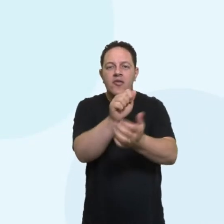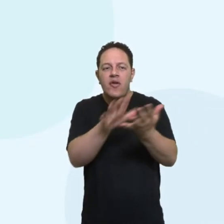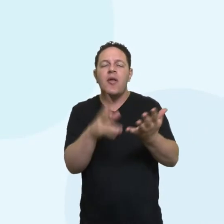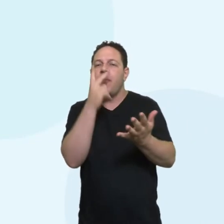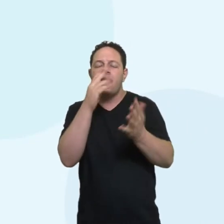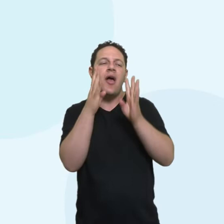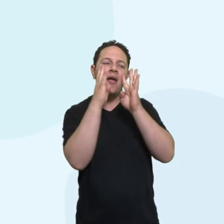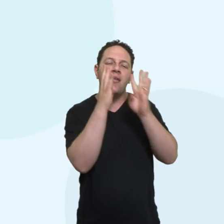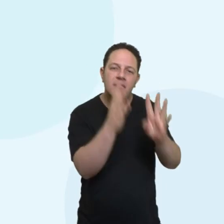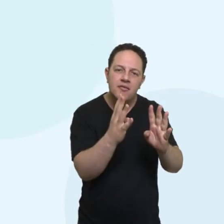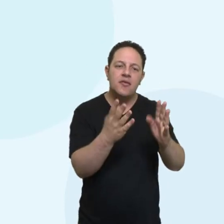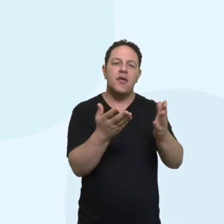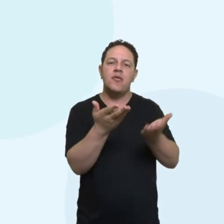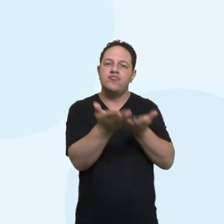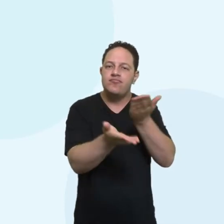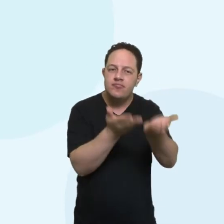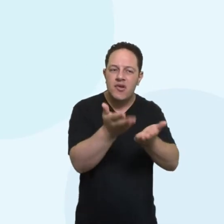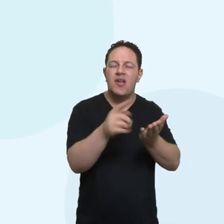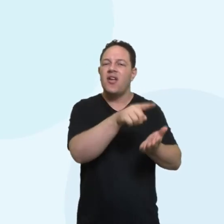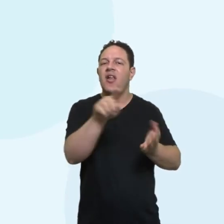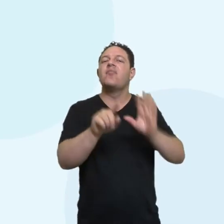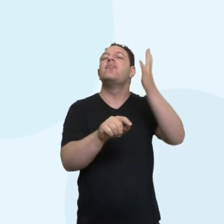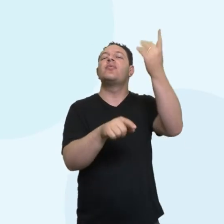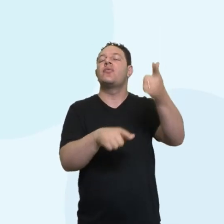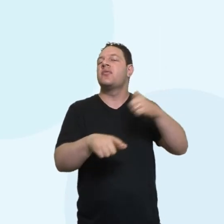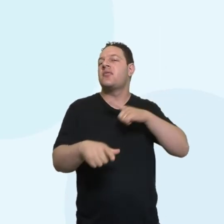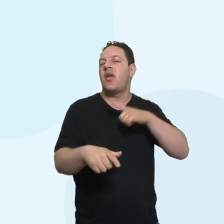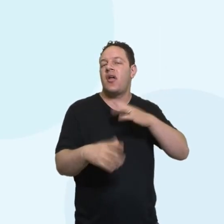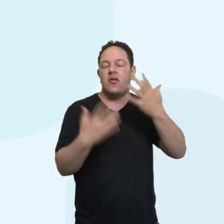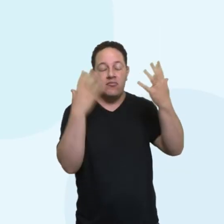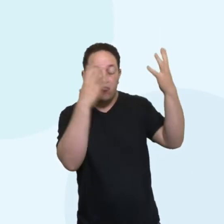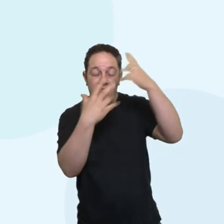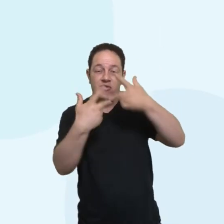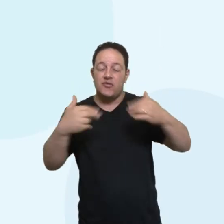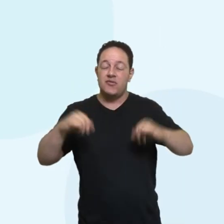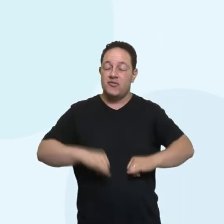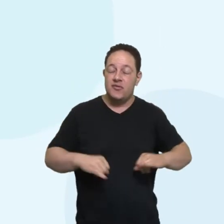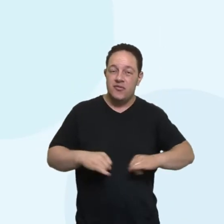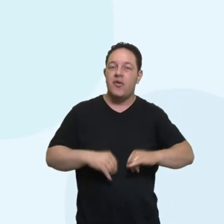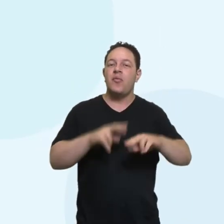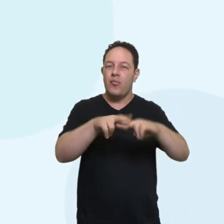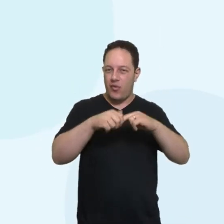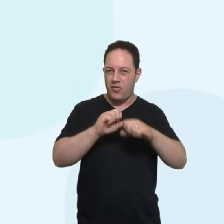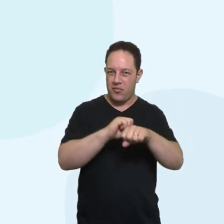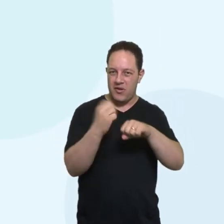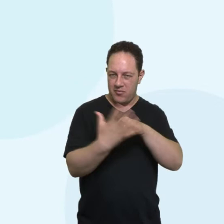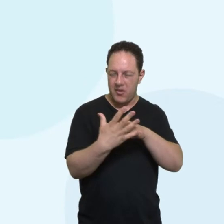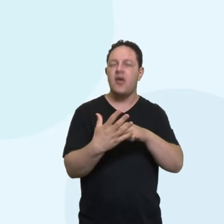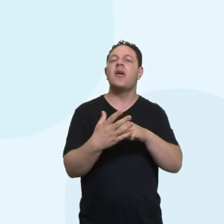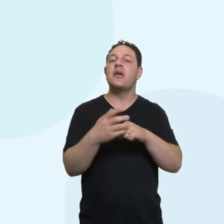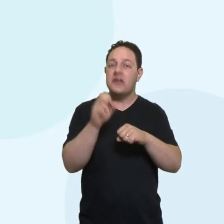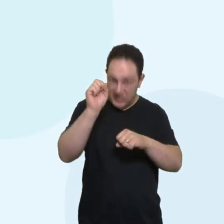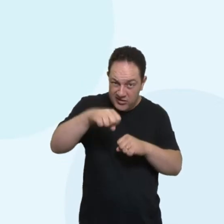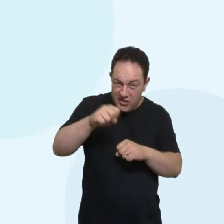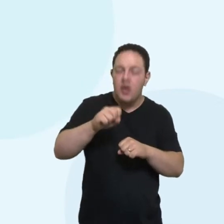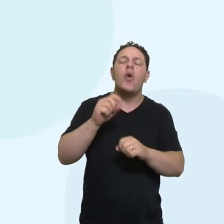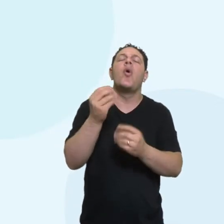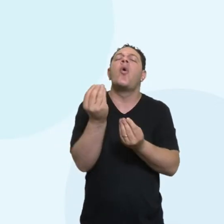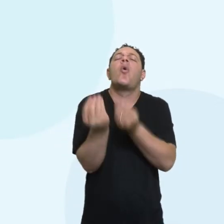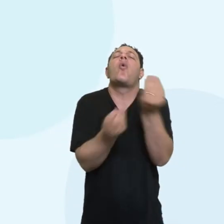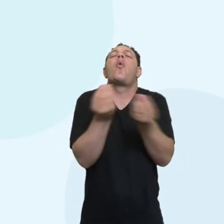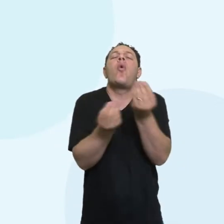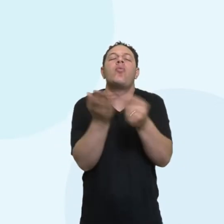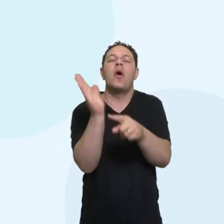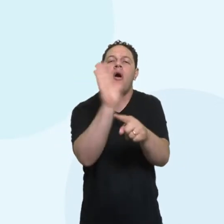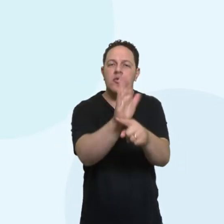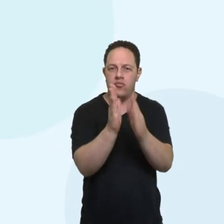de estudantes que sofreram com essas vulnerabilidades durante a pandemia se sim relations at Como foram